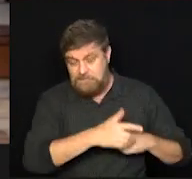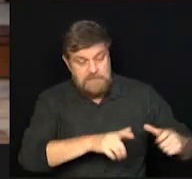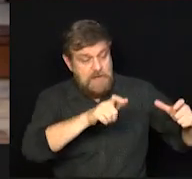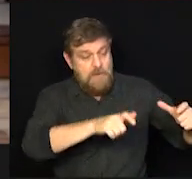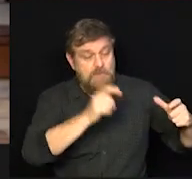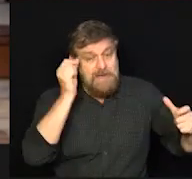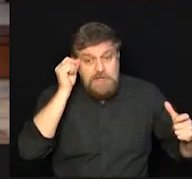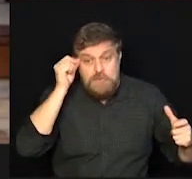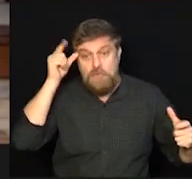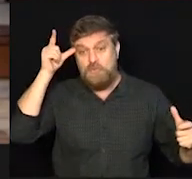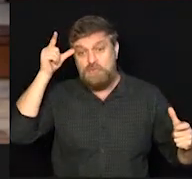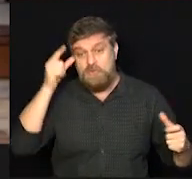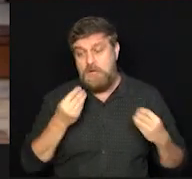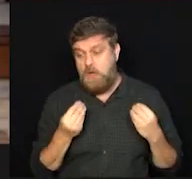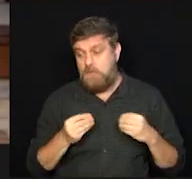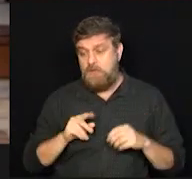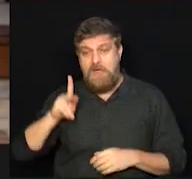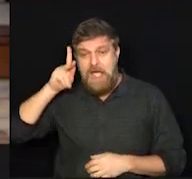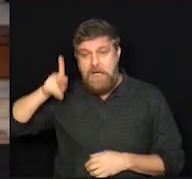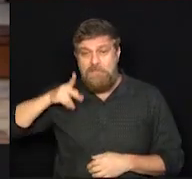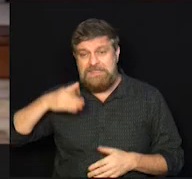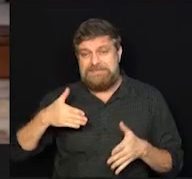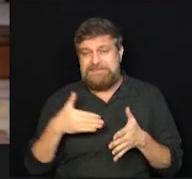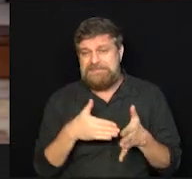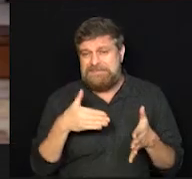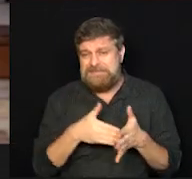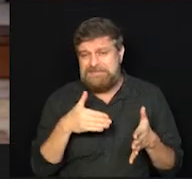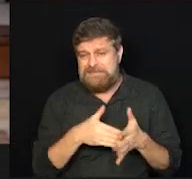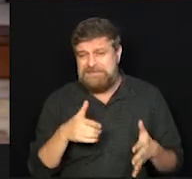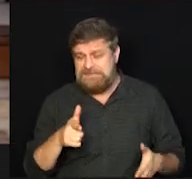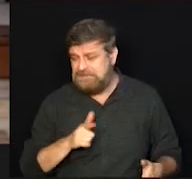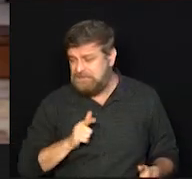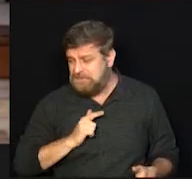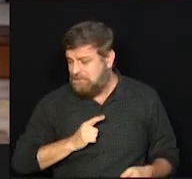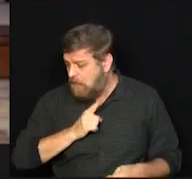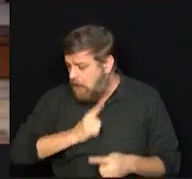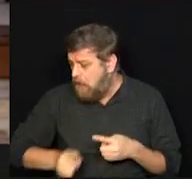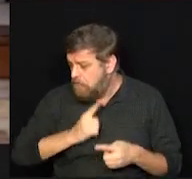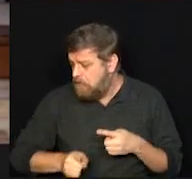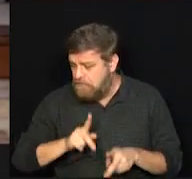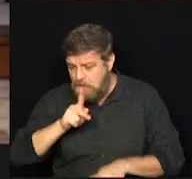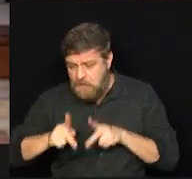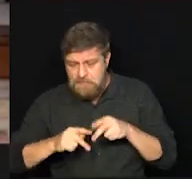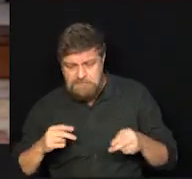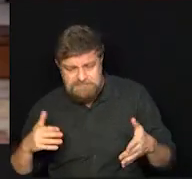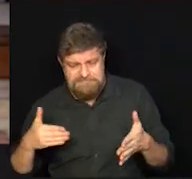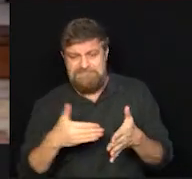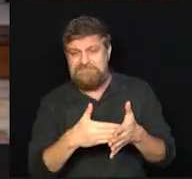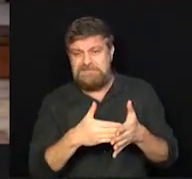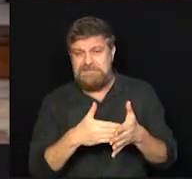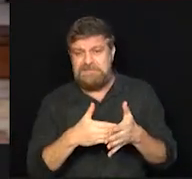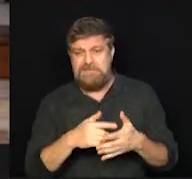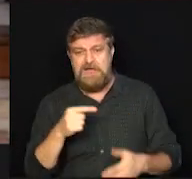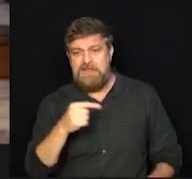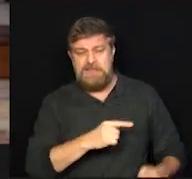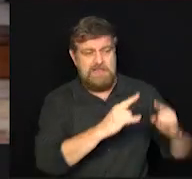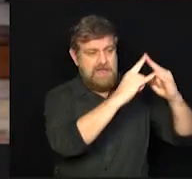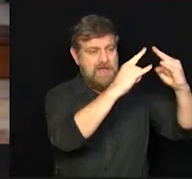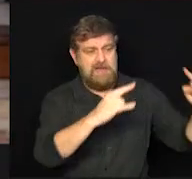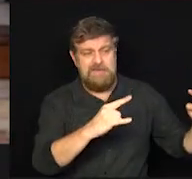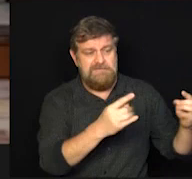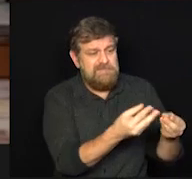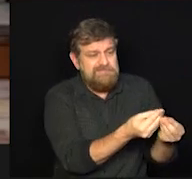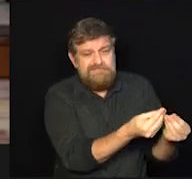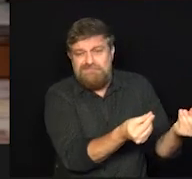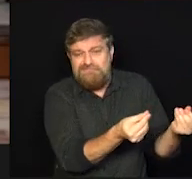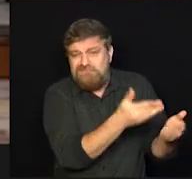um espaço cultural e qualquer política de restrição e constrangimento de acesso desse público provoca asfixia de um espaço